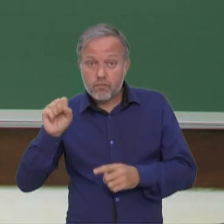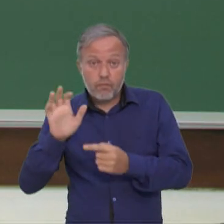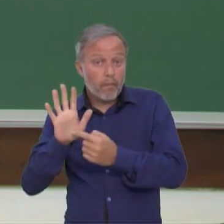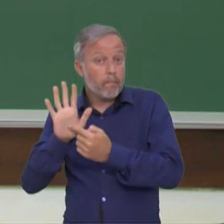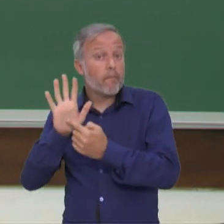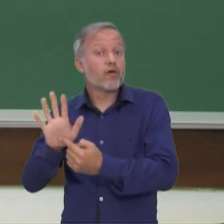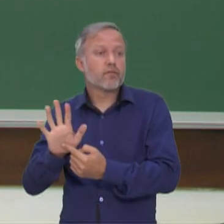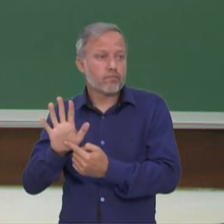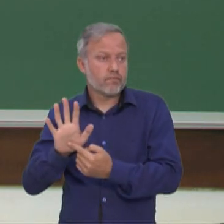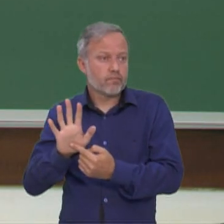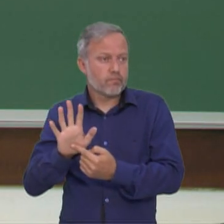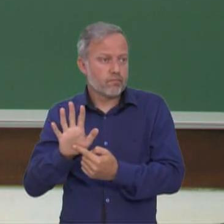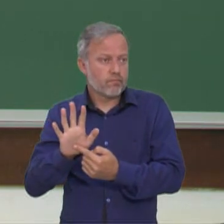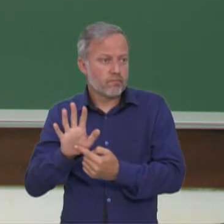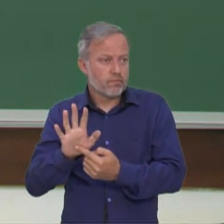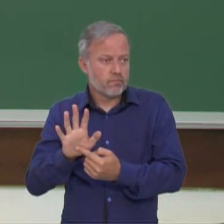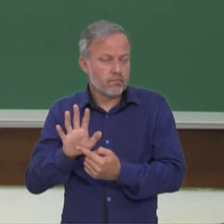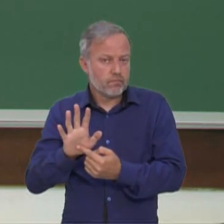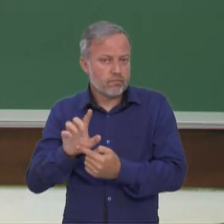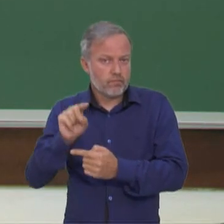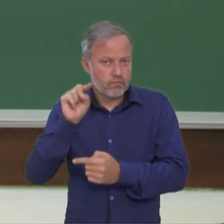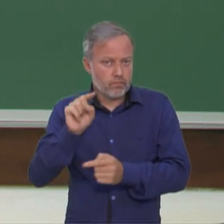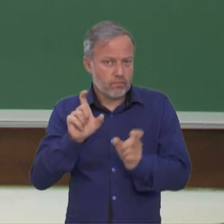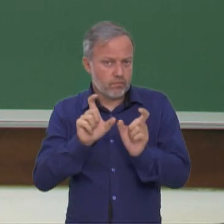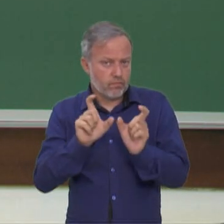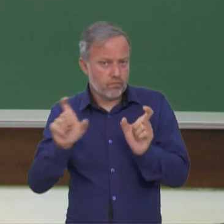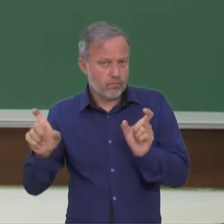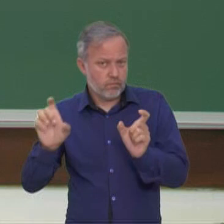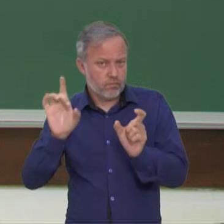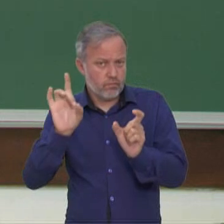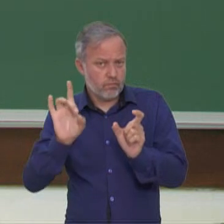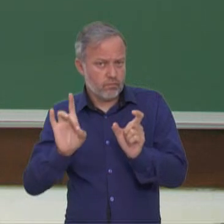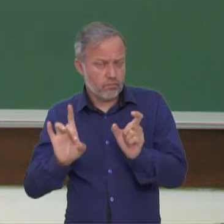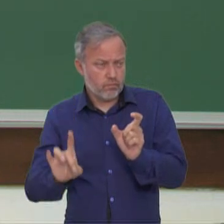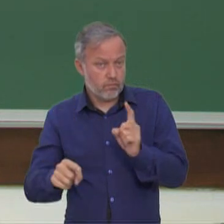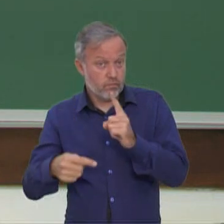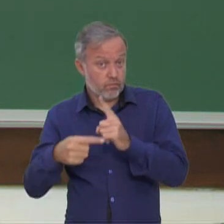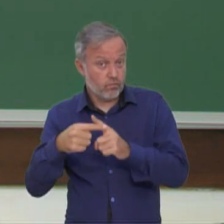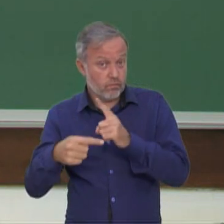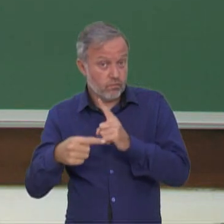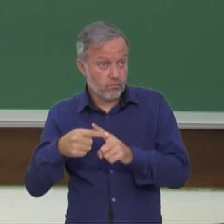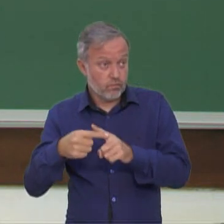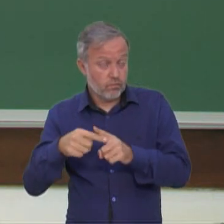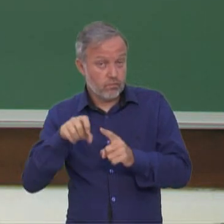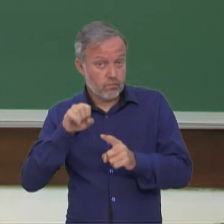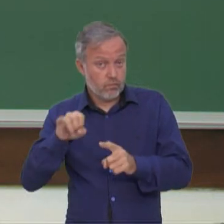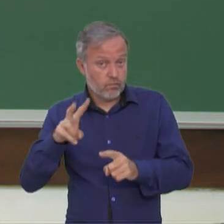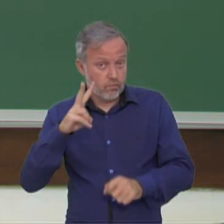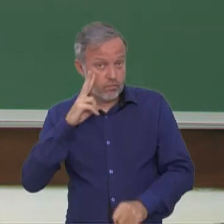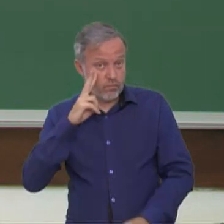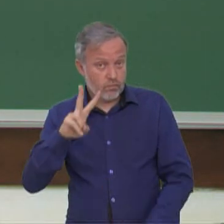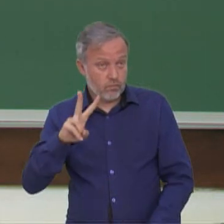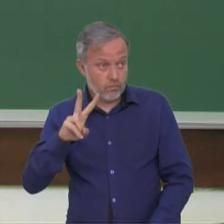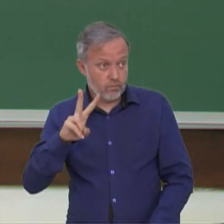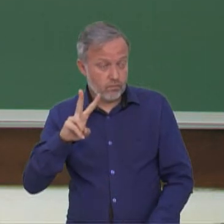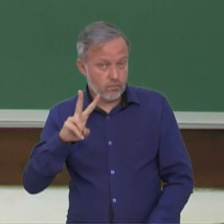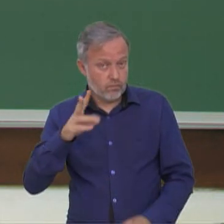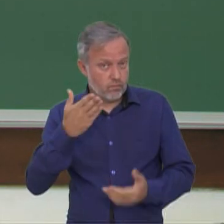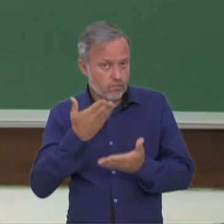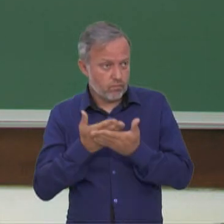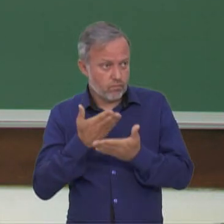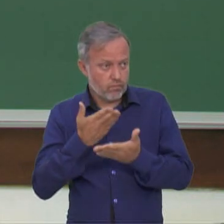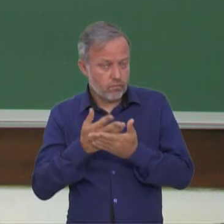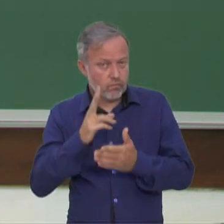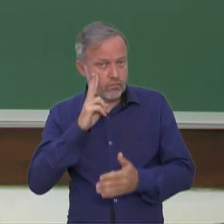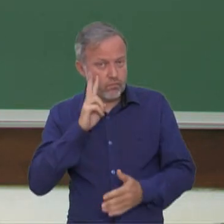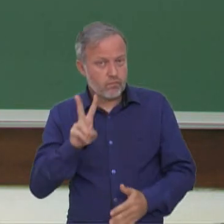explícito. Lembram? Por que eu estou falando dessa especificamente? Porque se vocês forem voltar às aulas, vocês